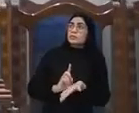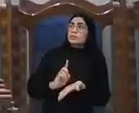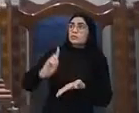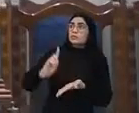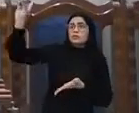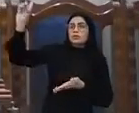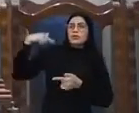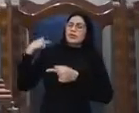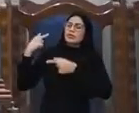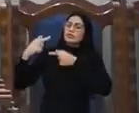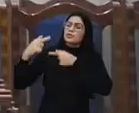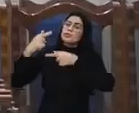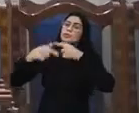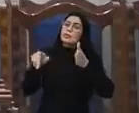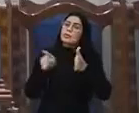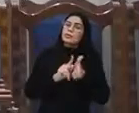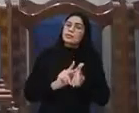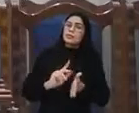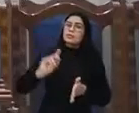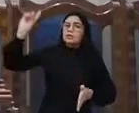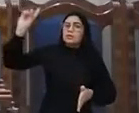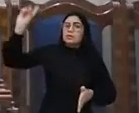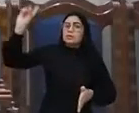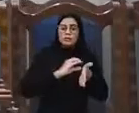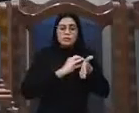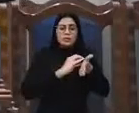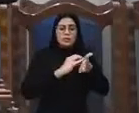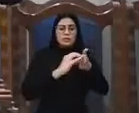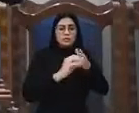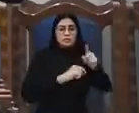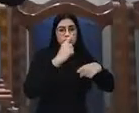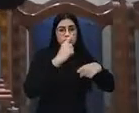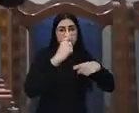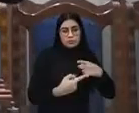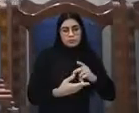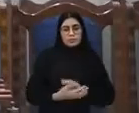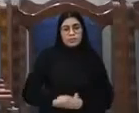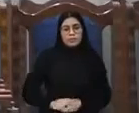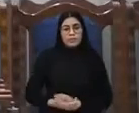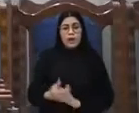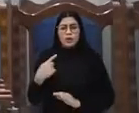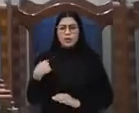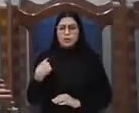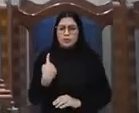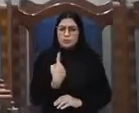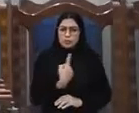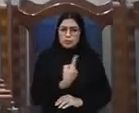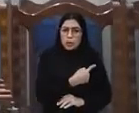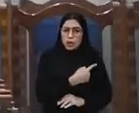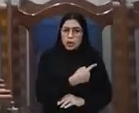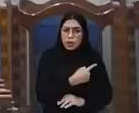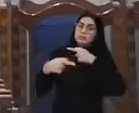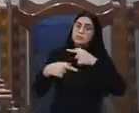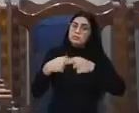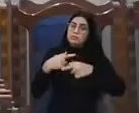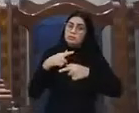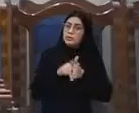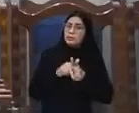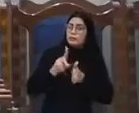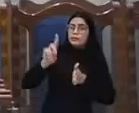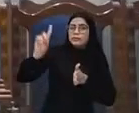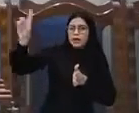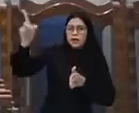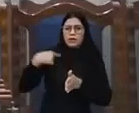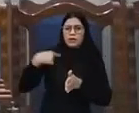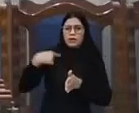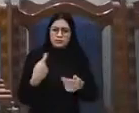sua geração. Versículo seguinte, sendo nós, pois, geração de Deus, não havemos de cultuar que a divindade